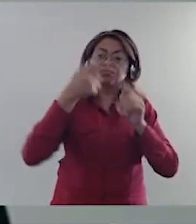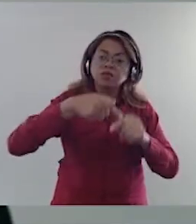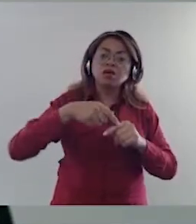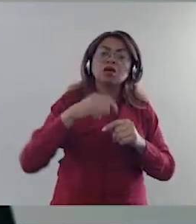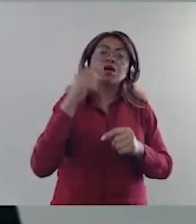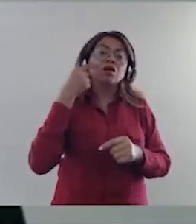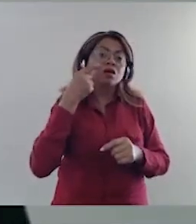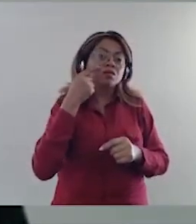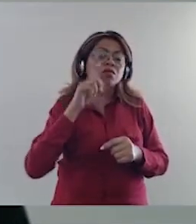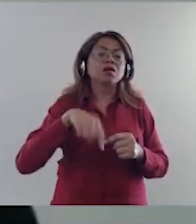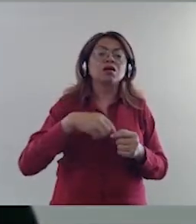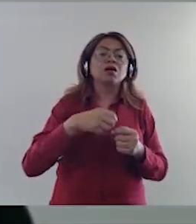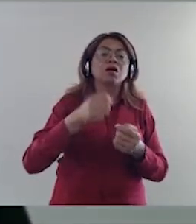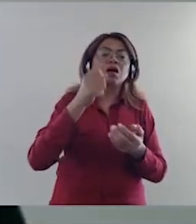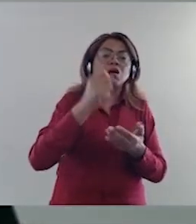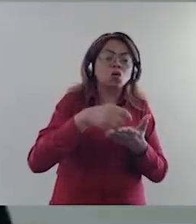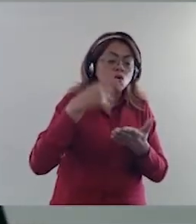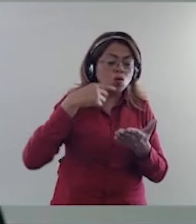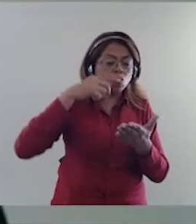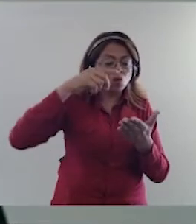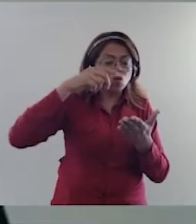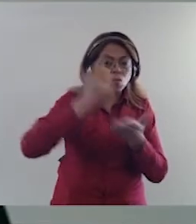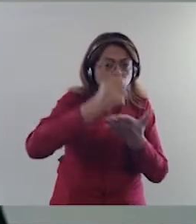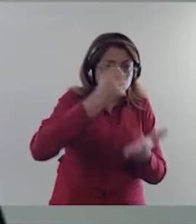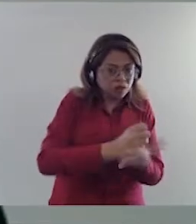contratos, com o artigo